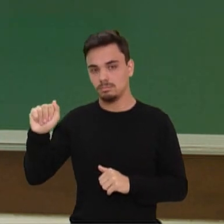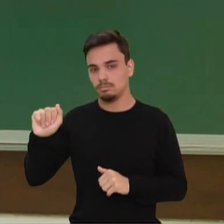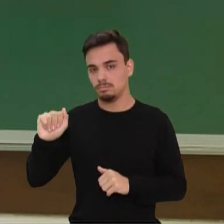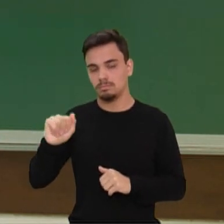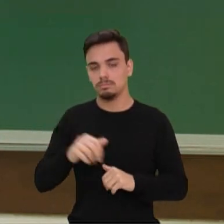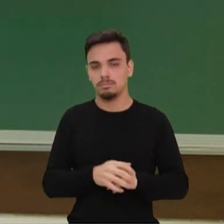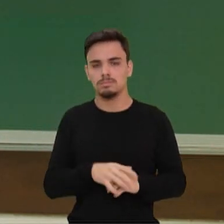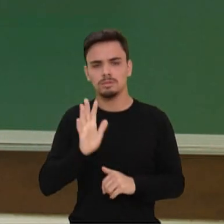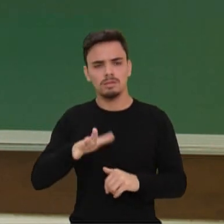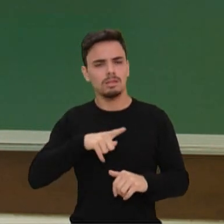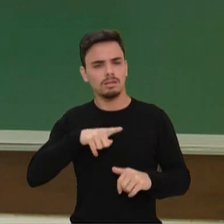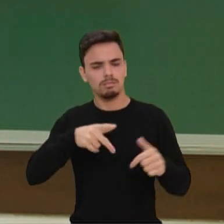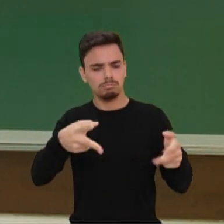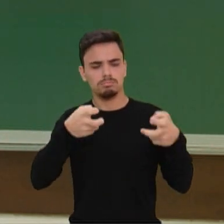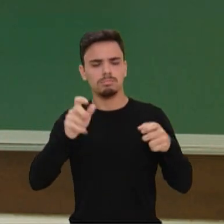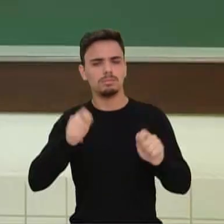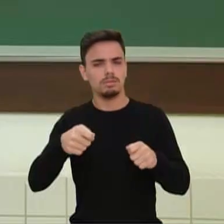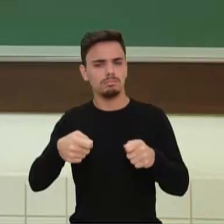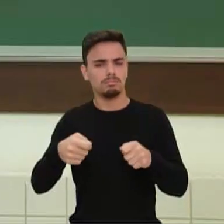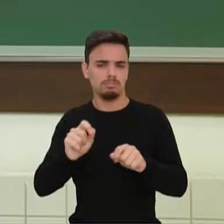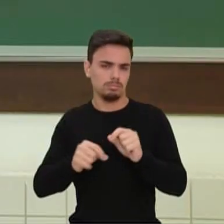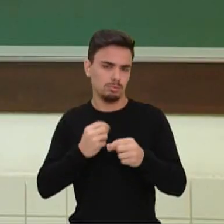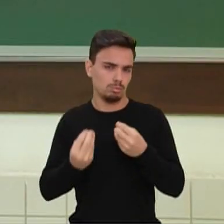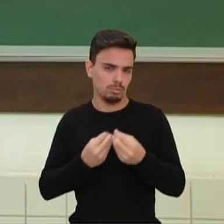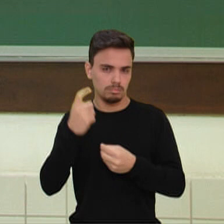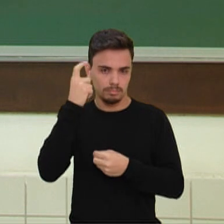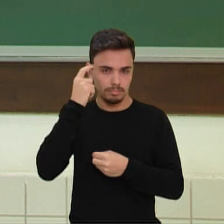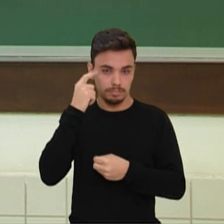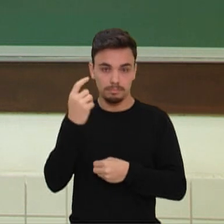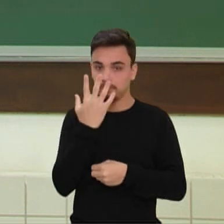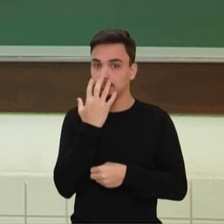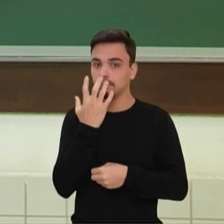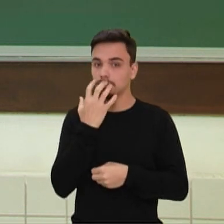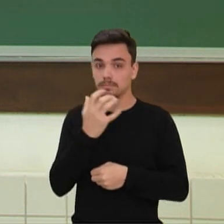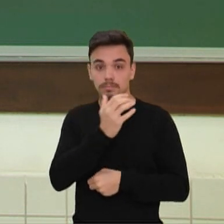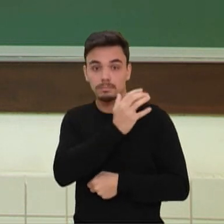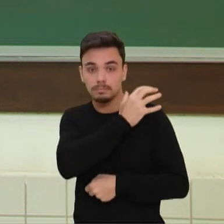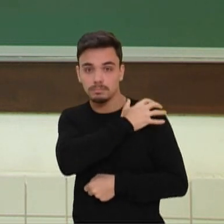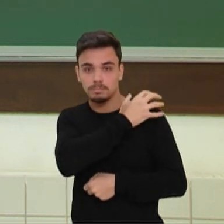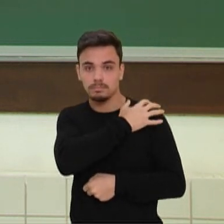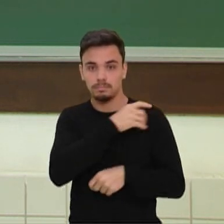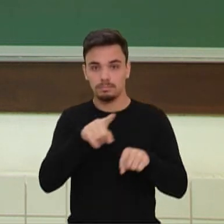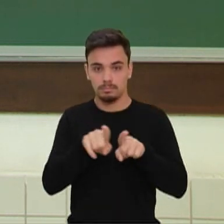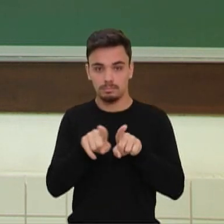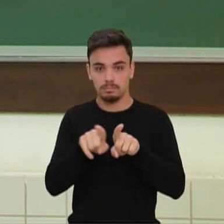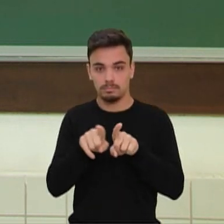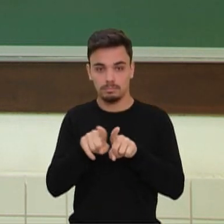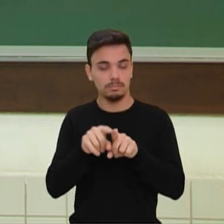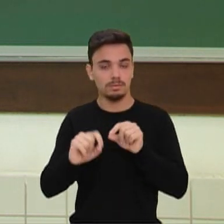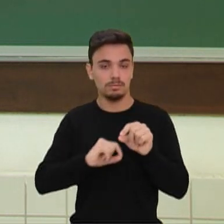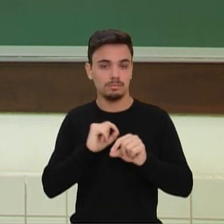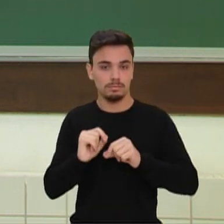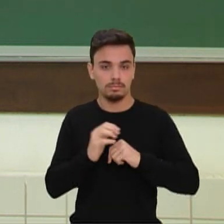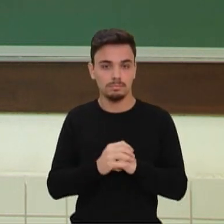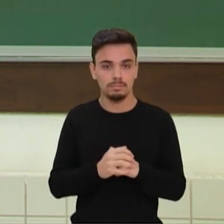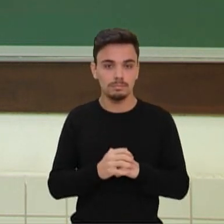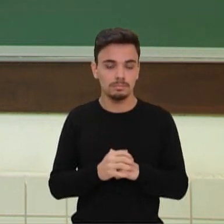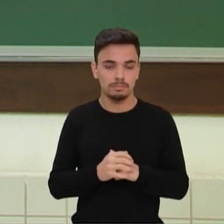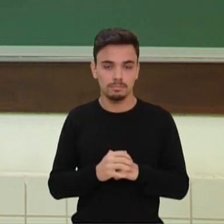gente conseguir entender o pensamento de Nietzsche. O Platão, que é o principal discípulo de Sócrates, ele